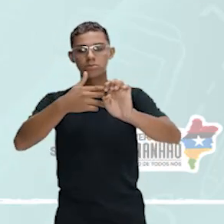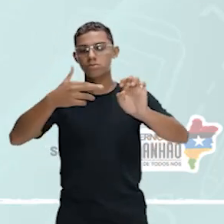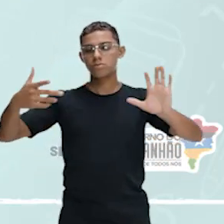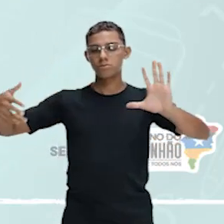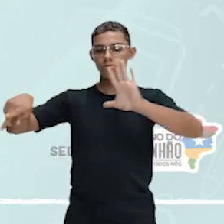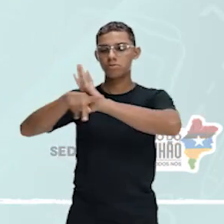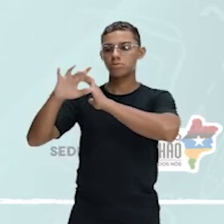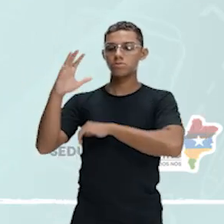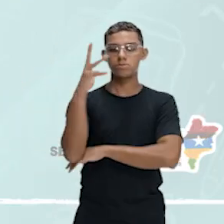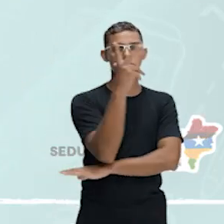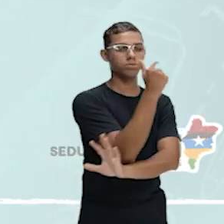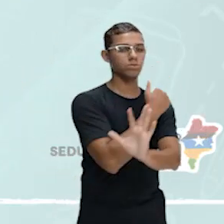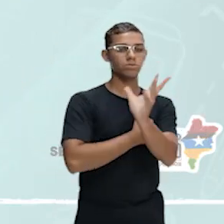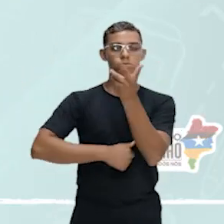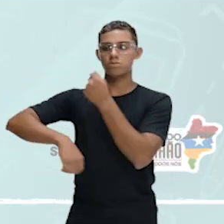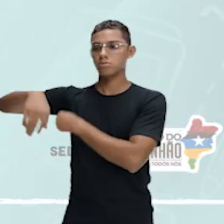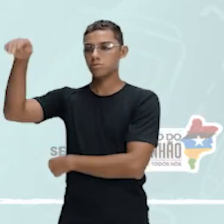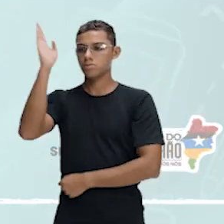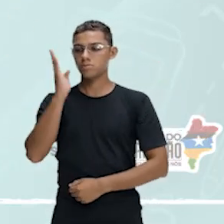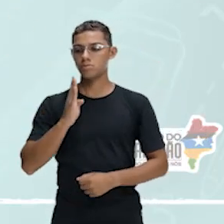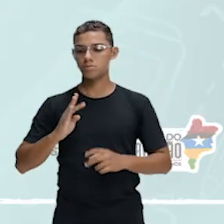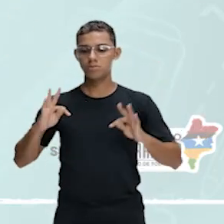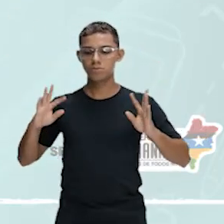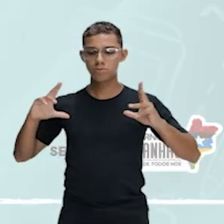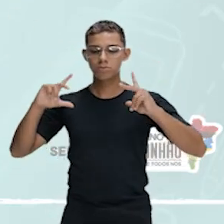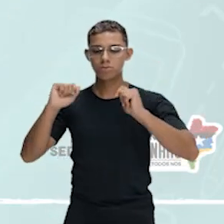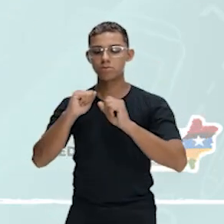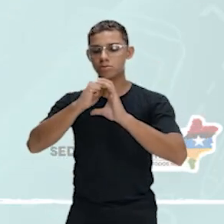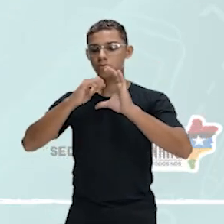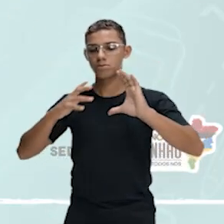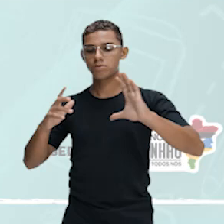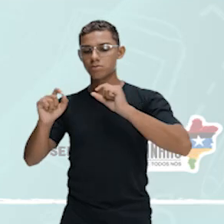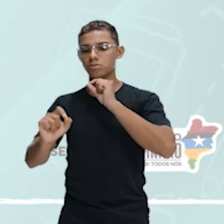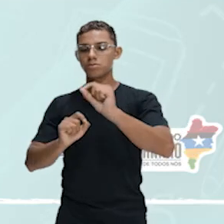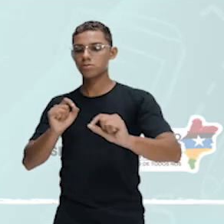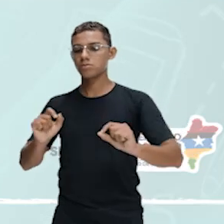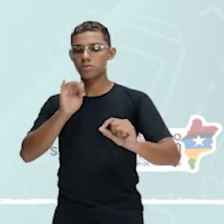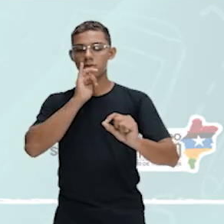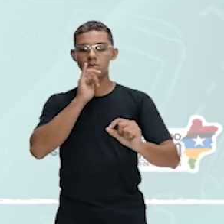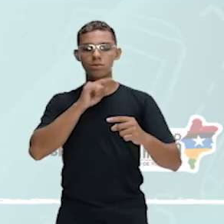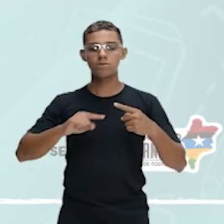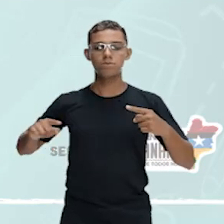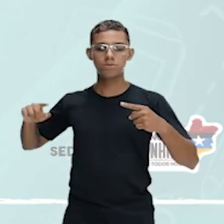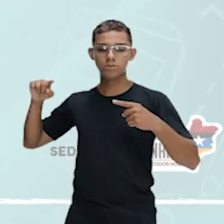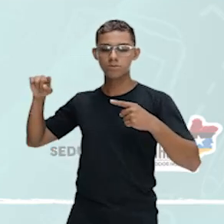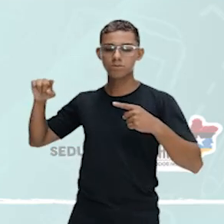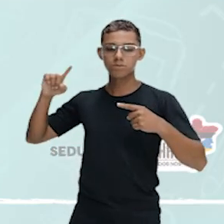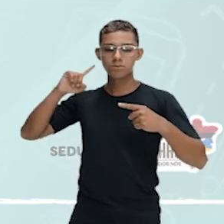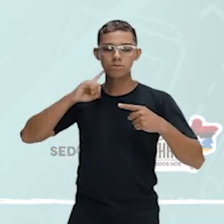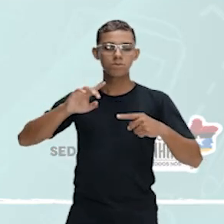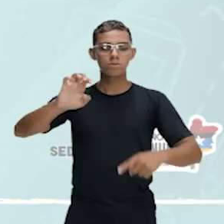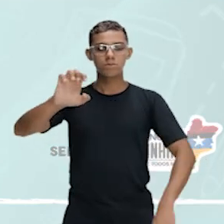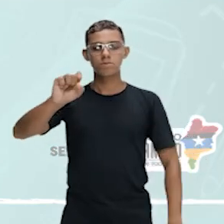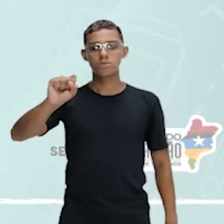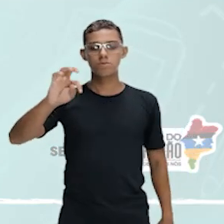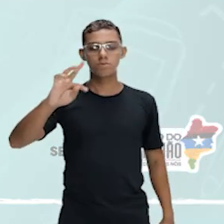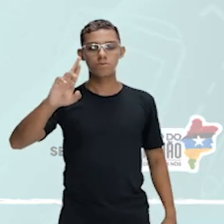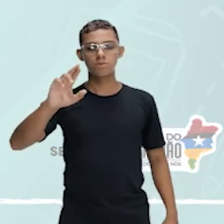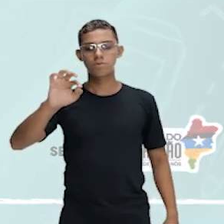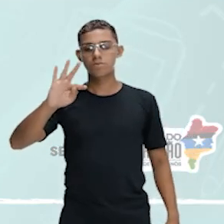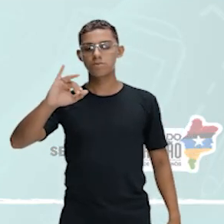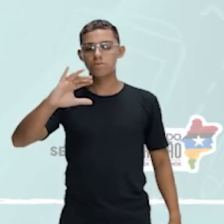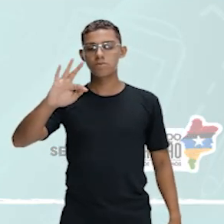floresta tropical, tem uma característica, é o fato de elas serem estratificadas, ou seja, apresenta estratificação.